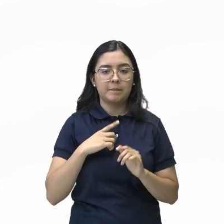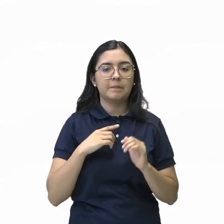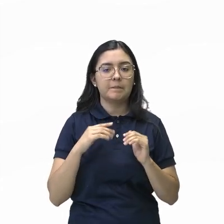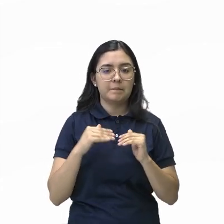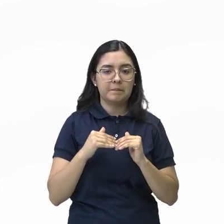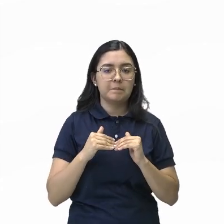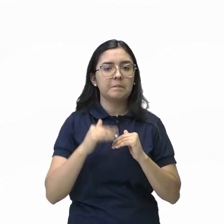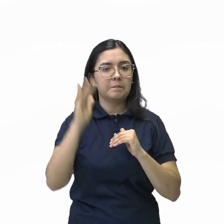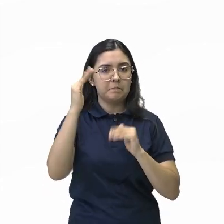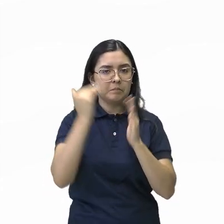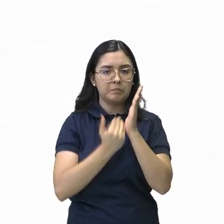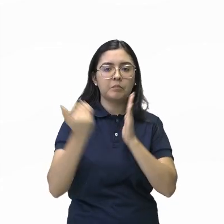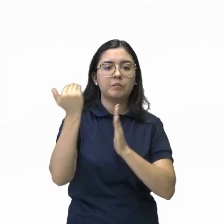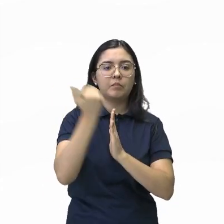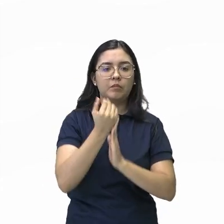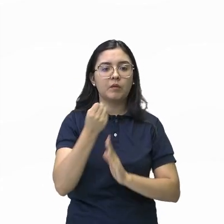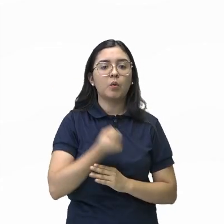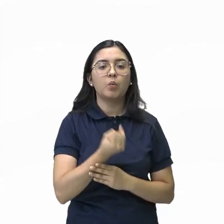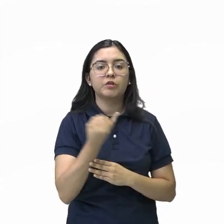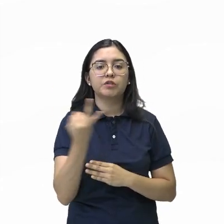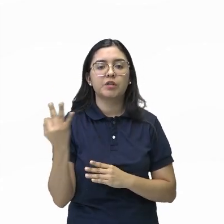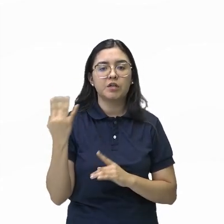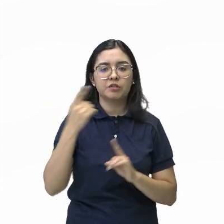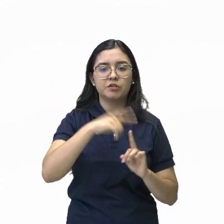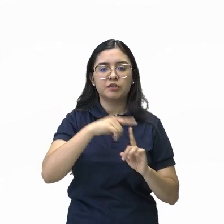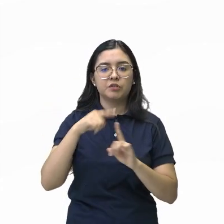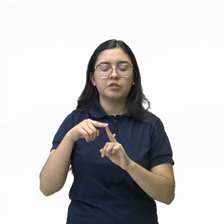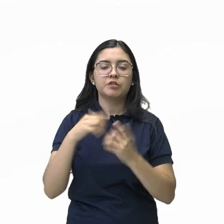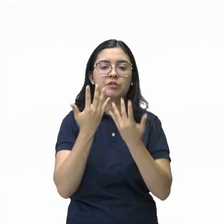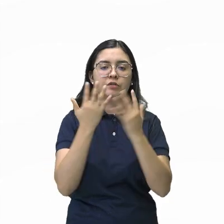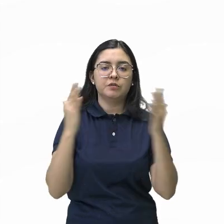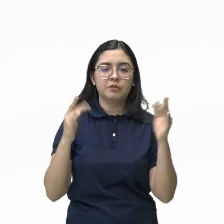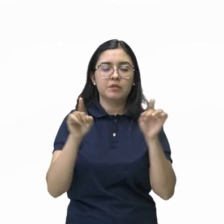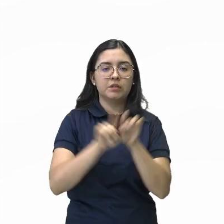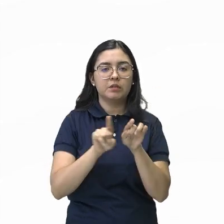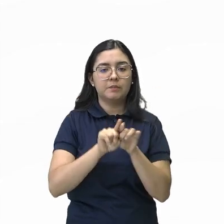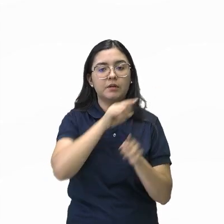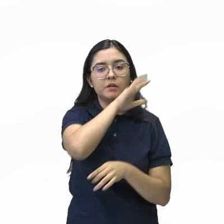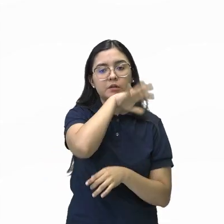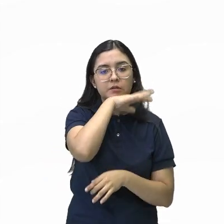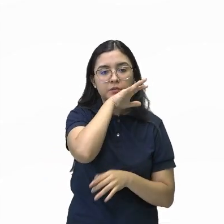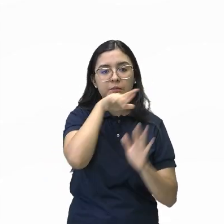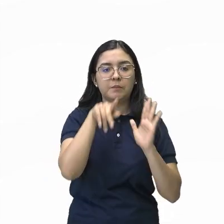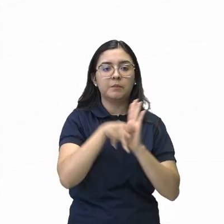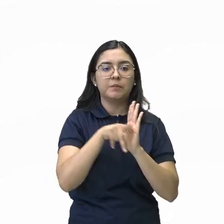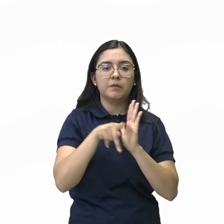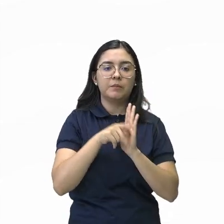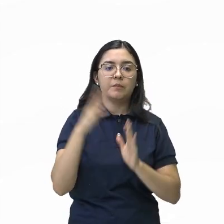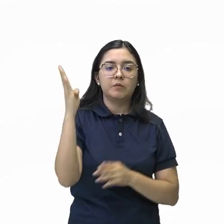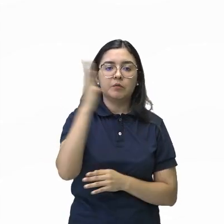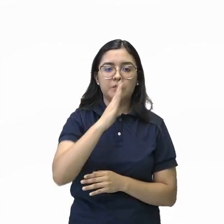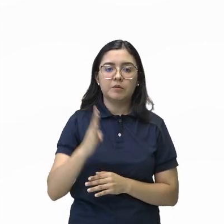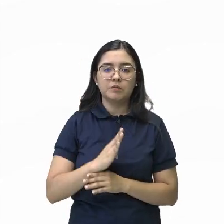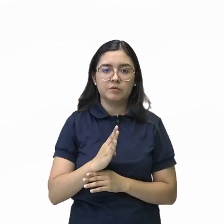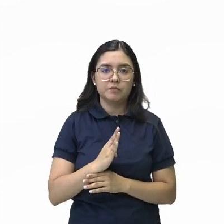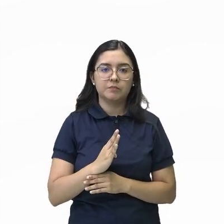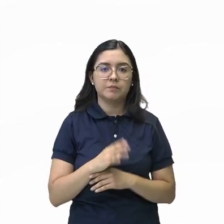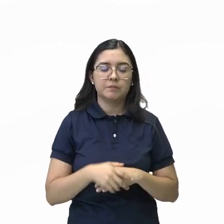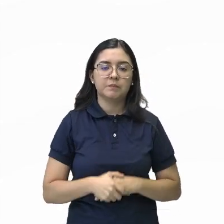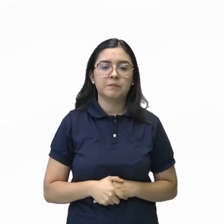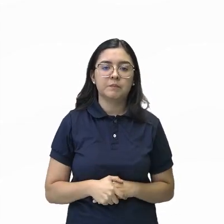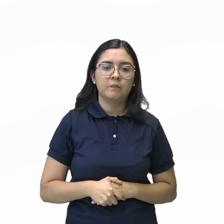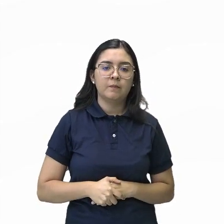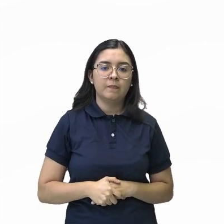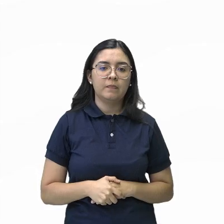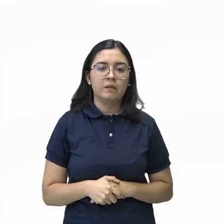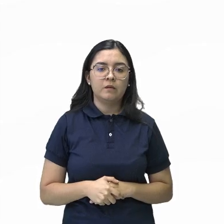do planeta. Os números de espécies da fauna e flora do Brasil impressionam, tá? Então,